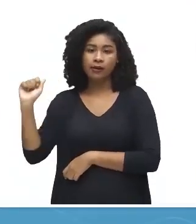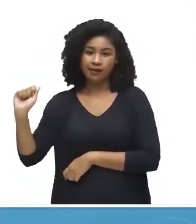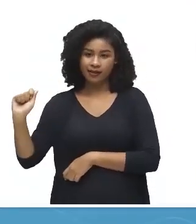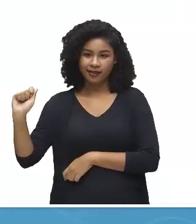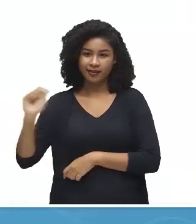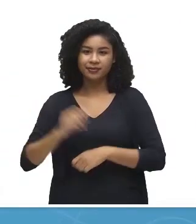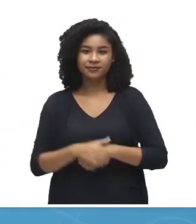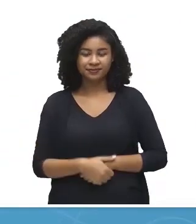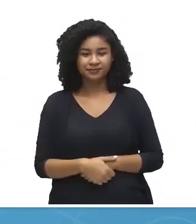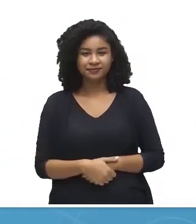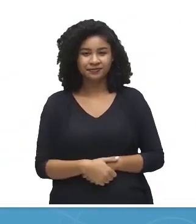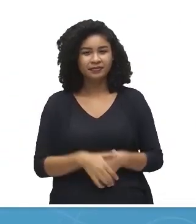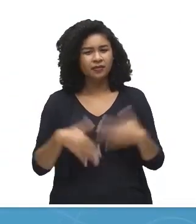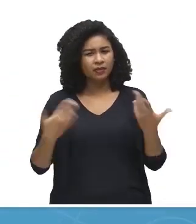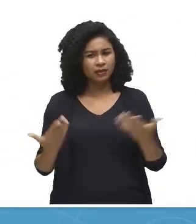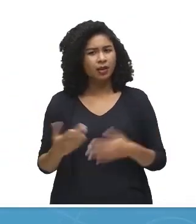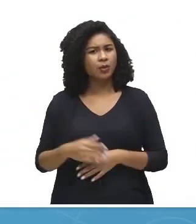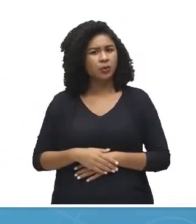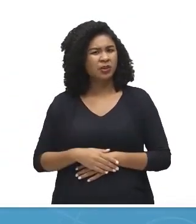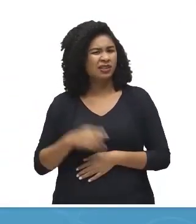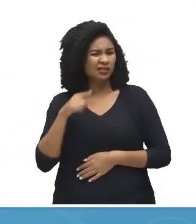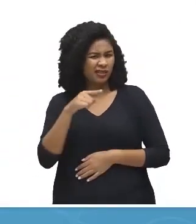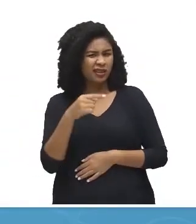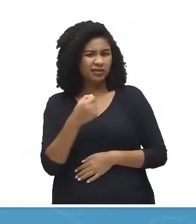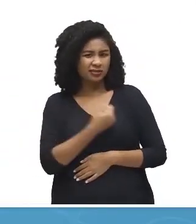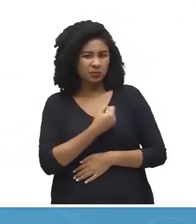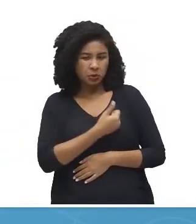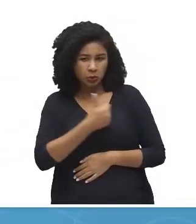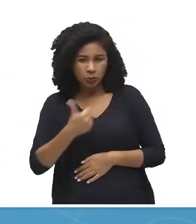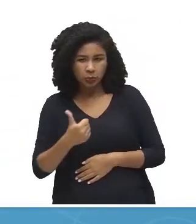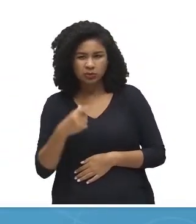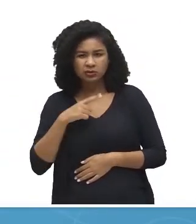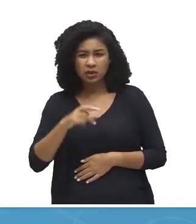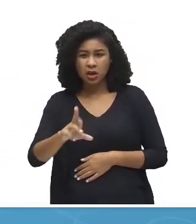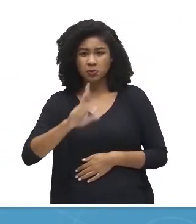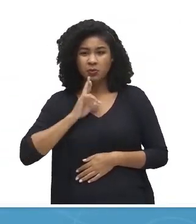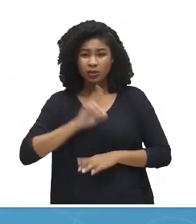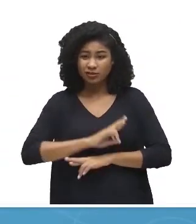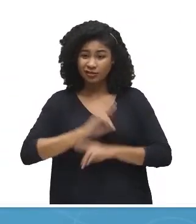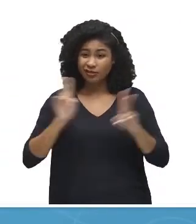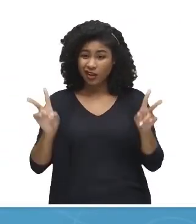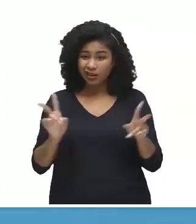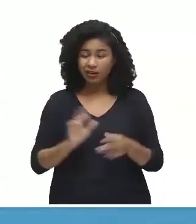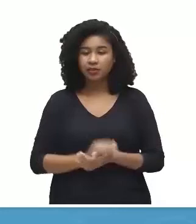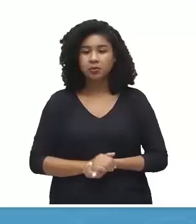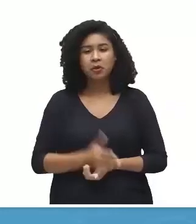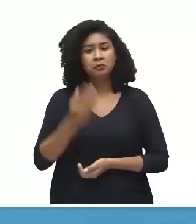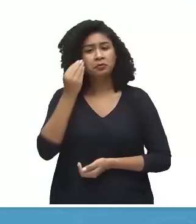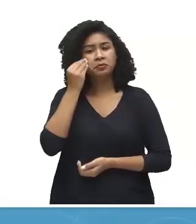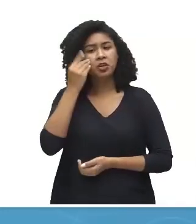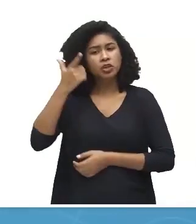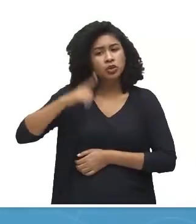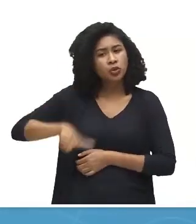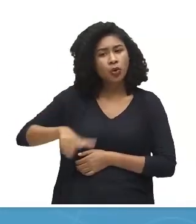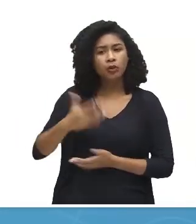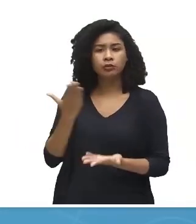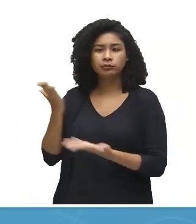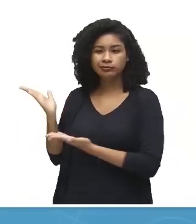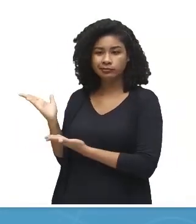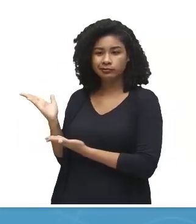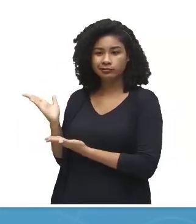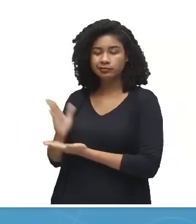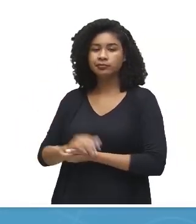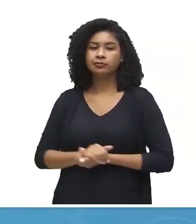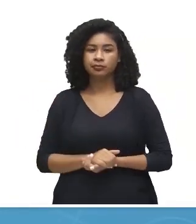questão aí, olha só, teve várias respostas, né? Bem diferentes. Então, vamos olhar a questão novamente. Então, as